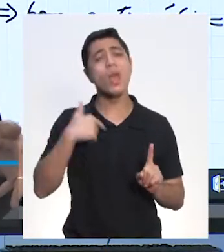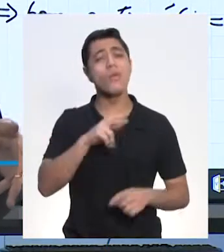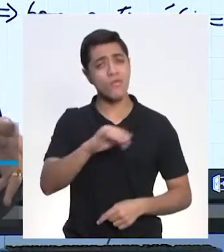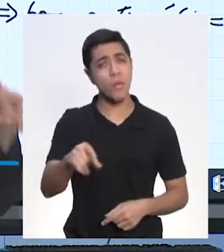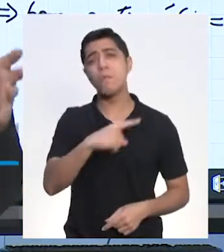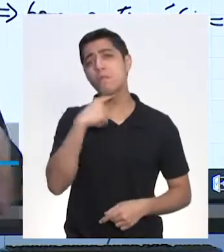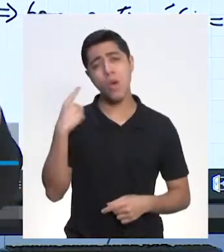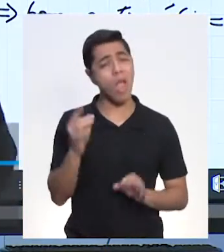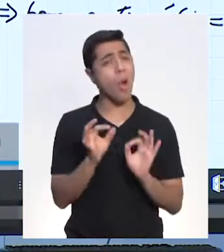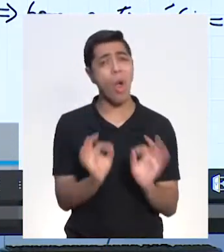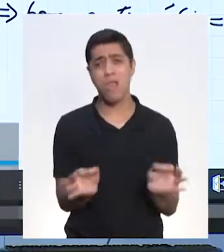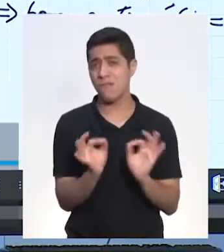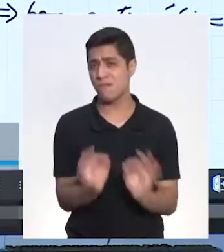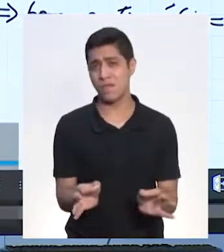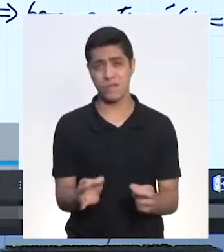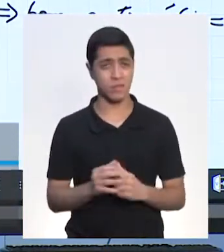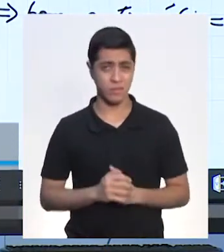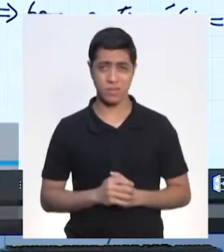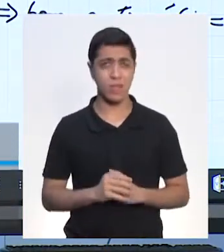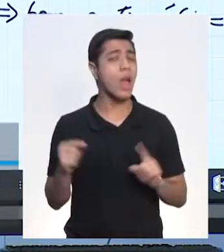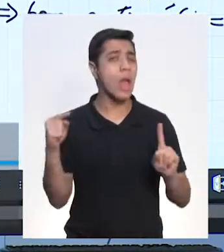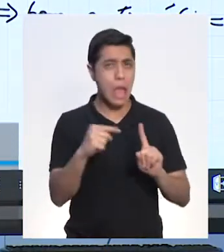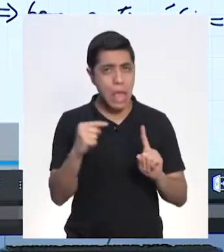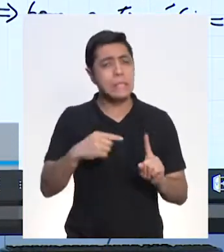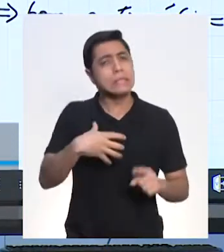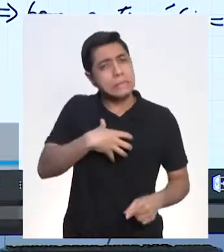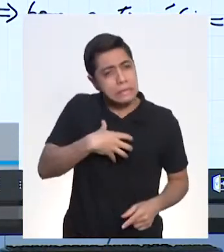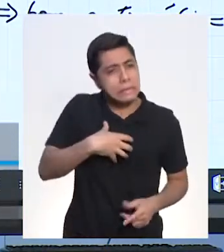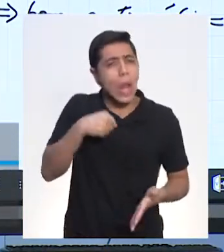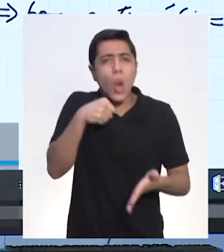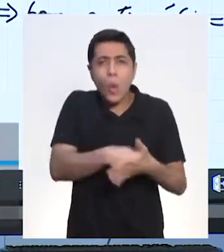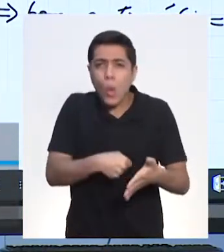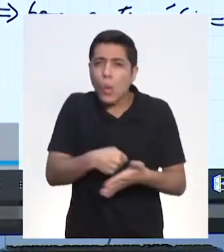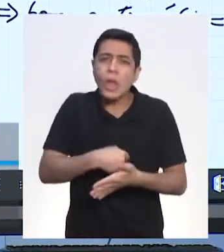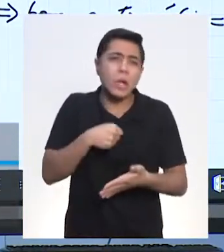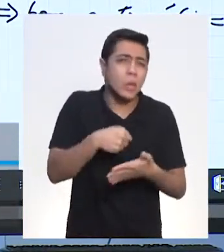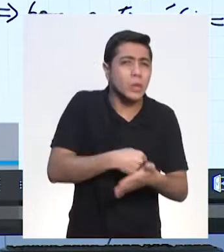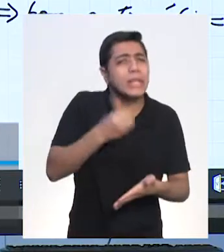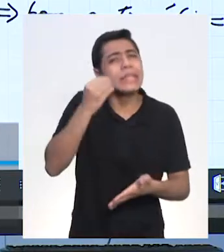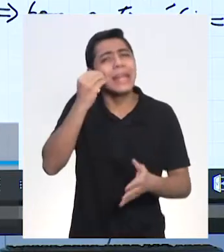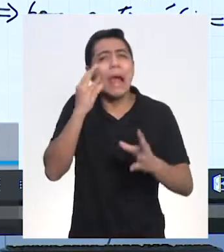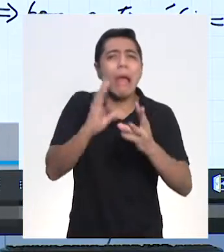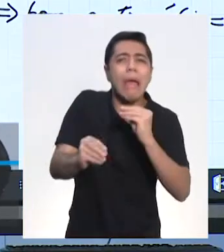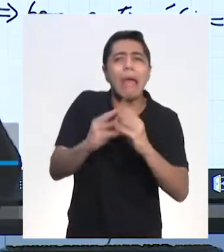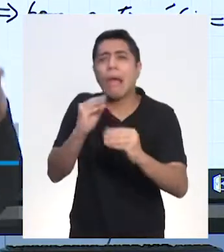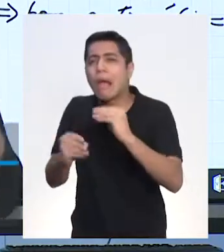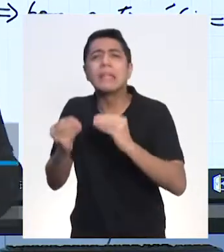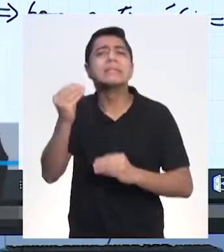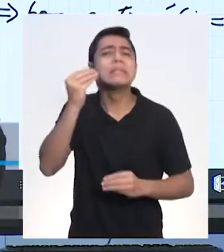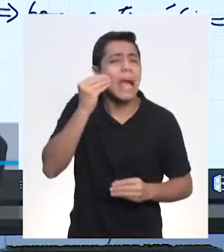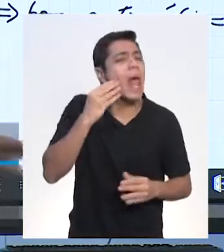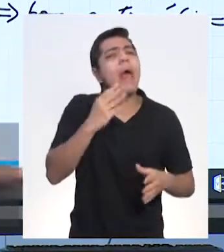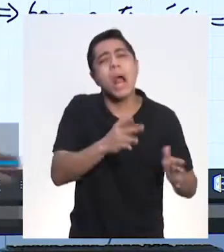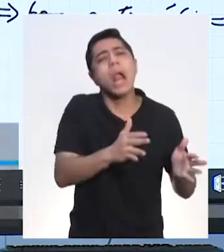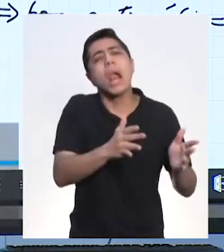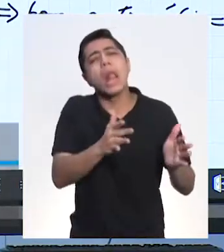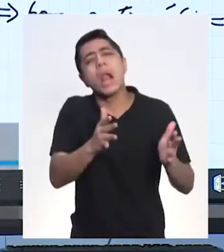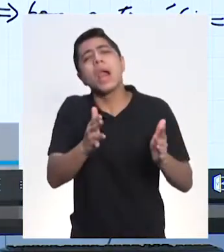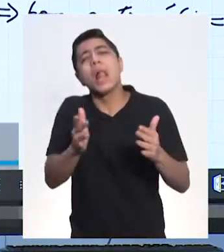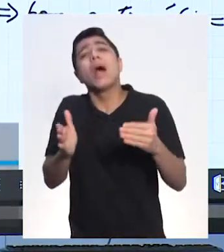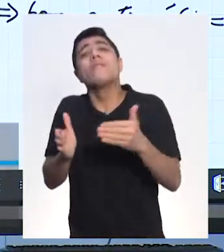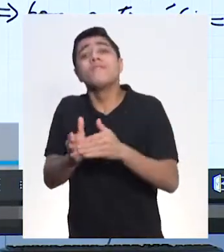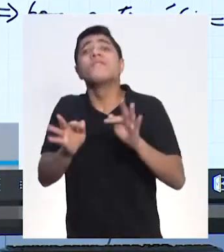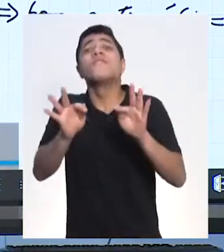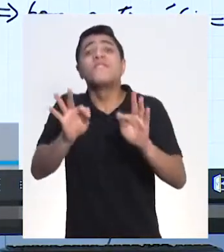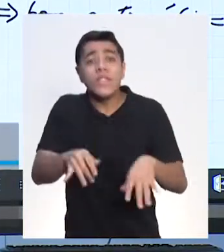trágica. Tá? Então, a peça inteira ele luta em várias peripécias para tentar se livrar daquilo, mas no final ele acaba morrendo tragicamente de qualquer jeito.